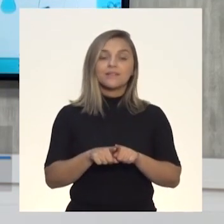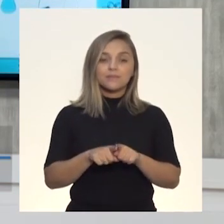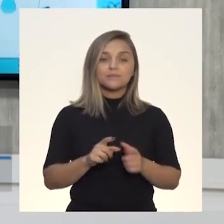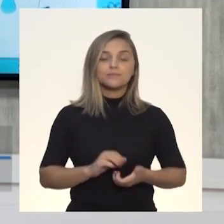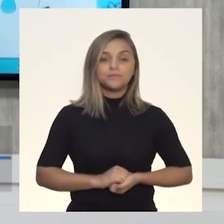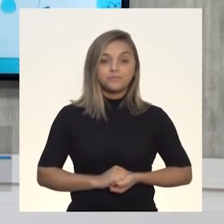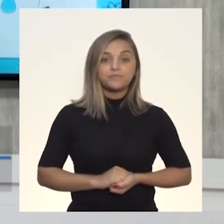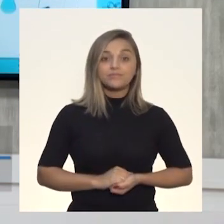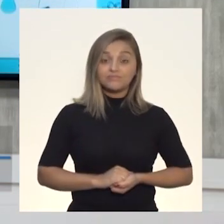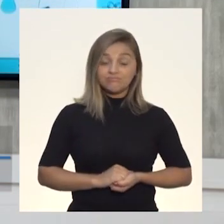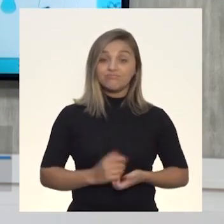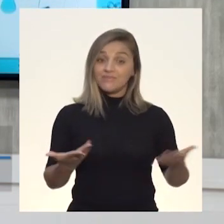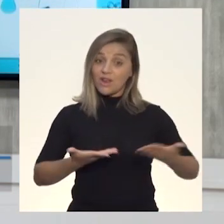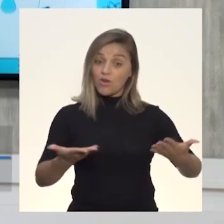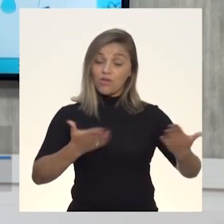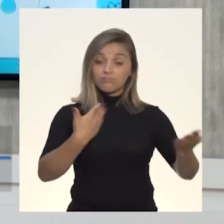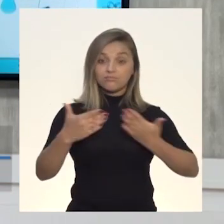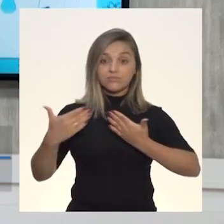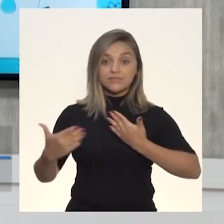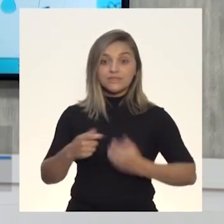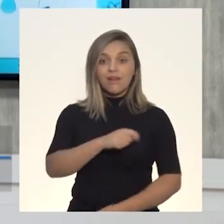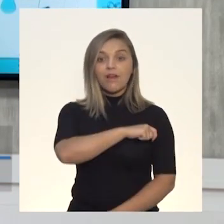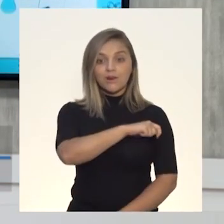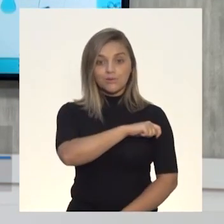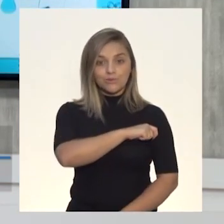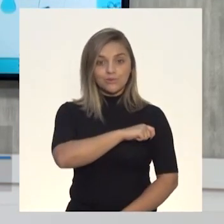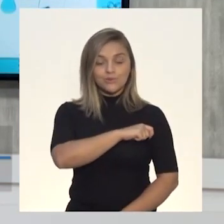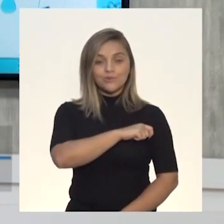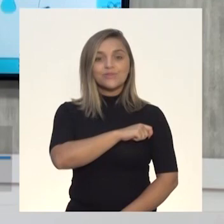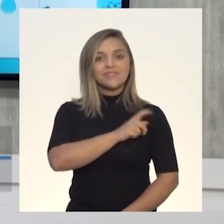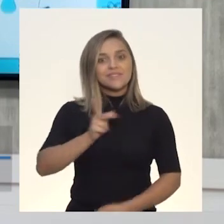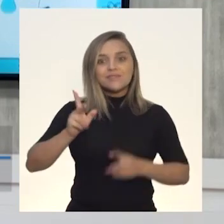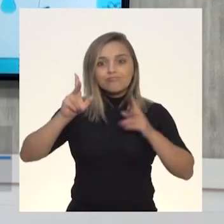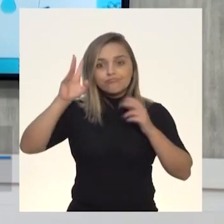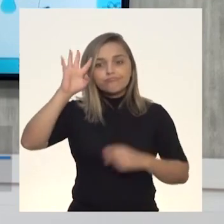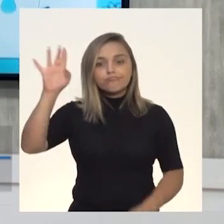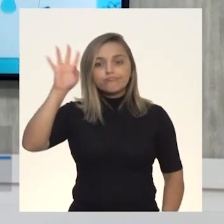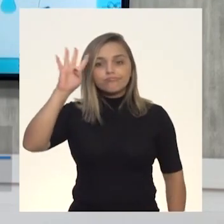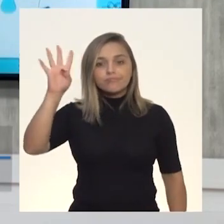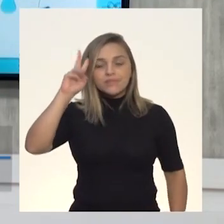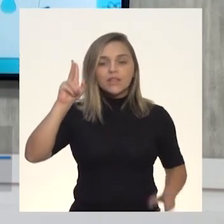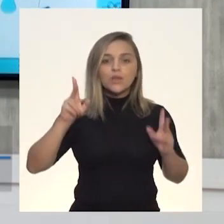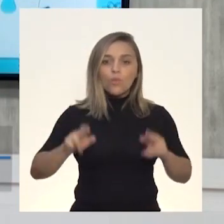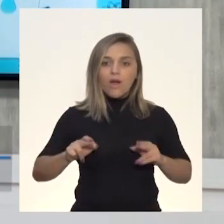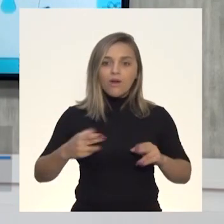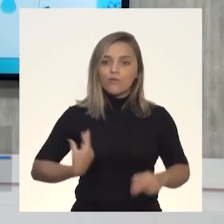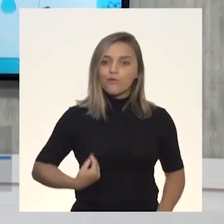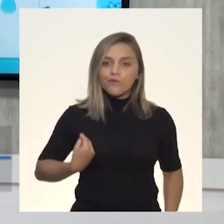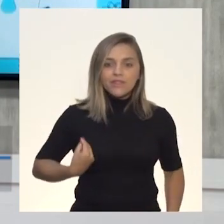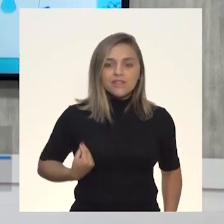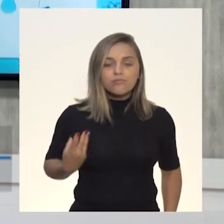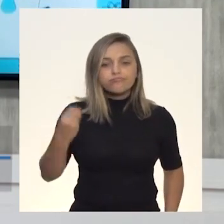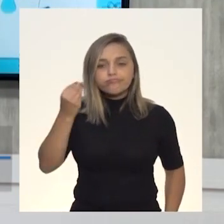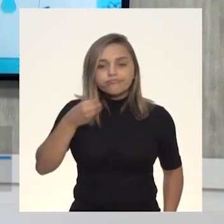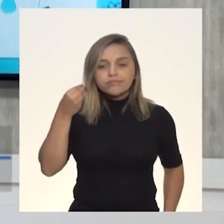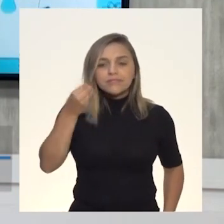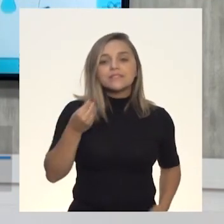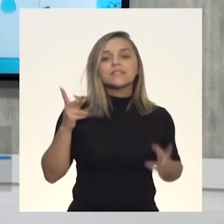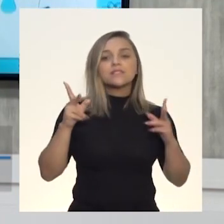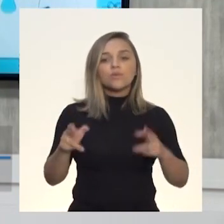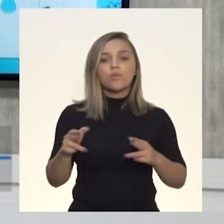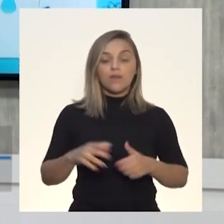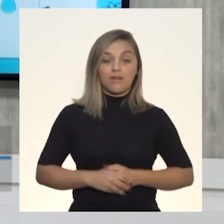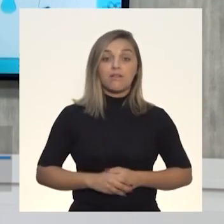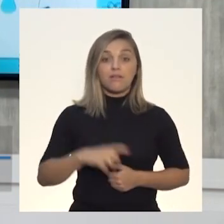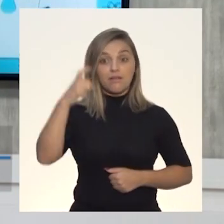agora, conversar com alunos que são do mesmo lugar que eu saí. Que passam os mesmos perrengues que eu passo. Então, pensar sobre